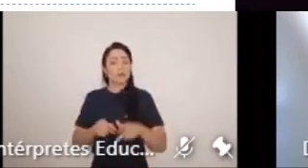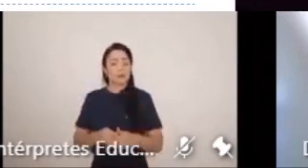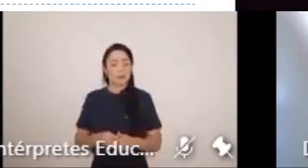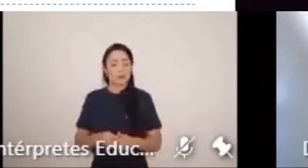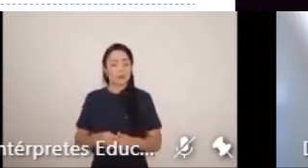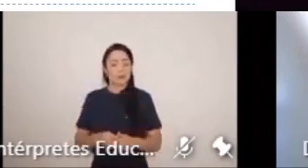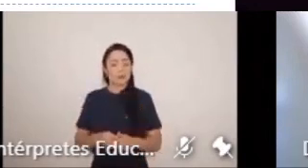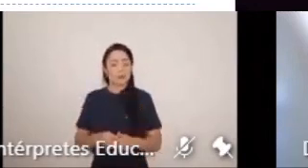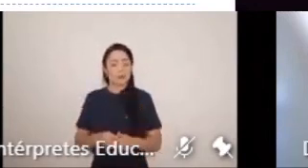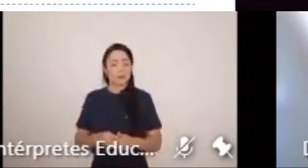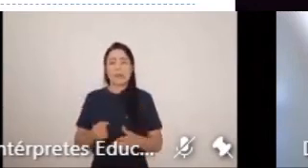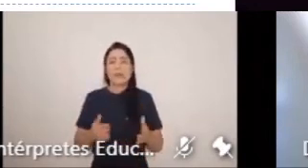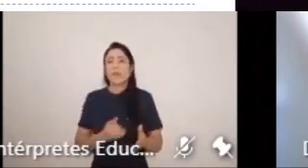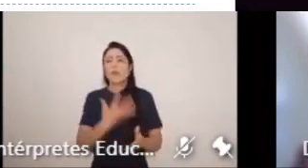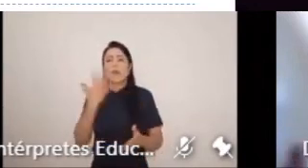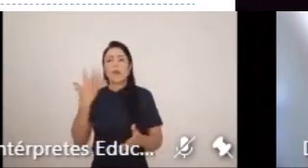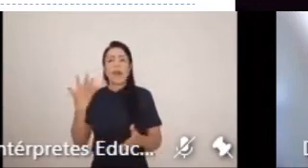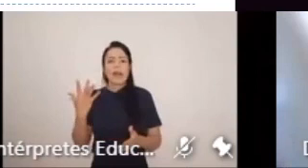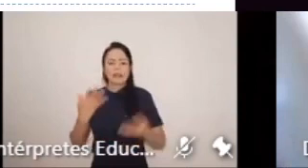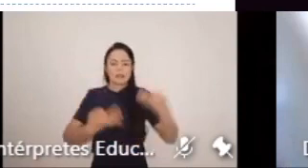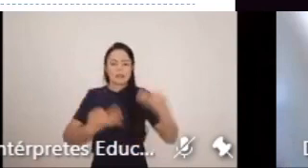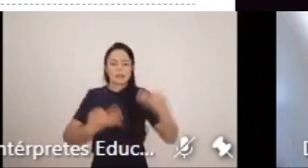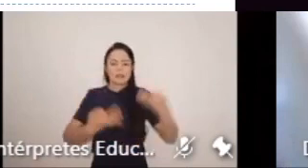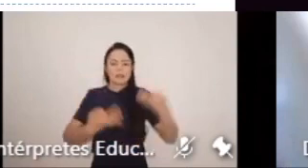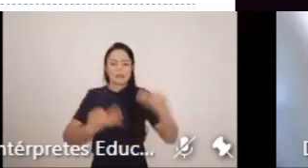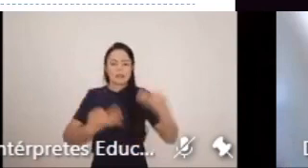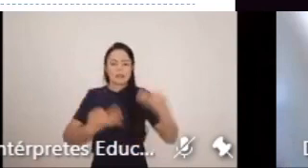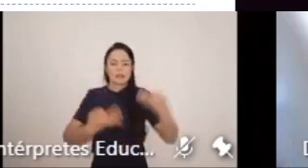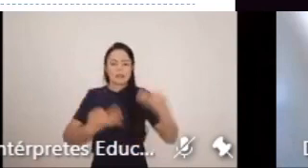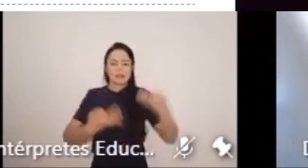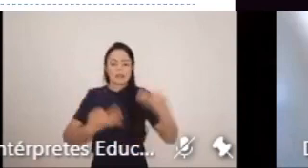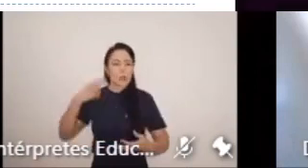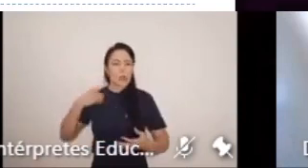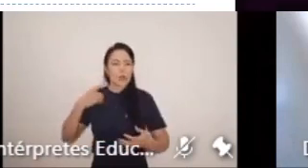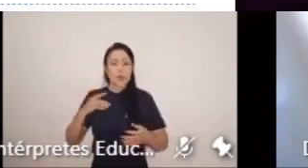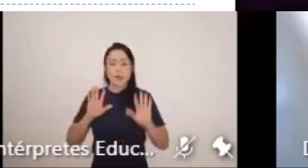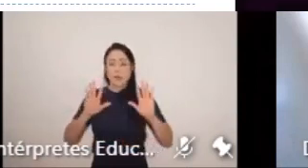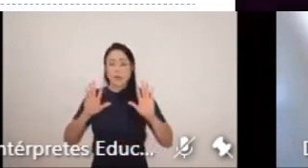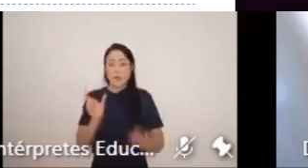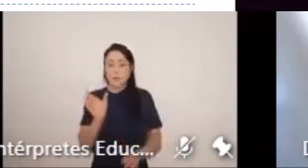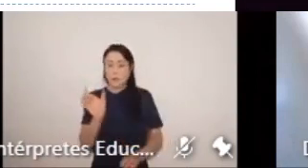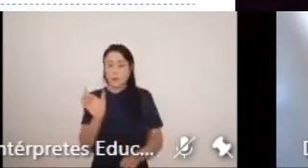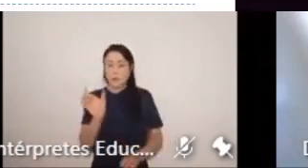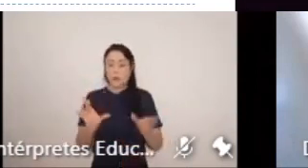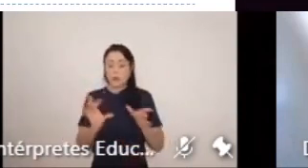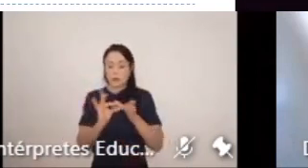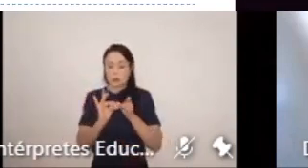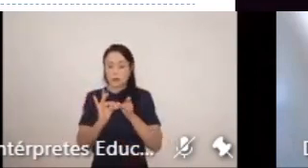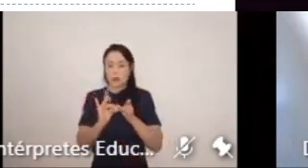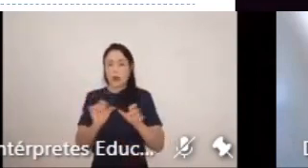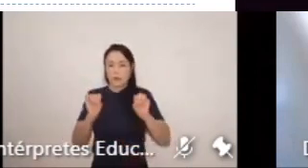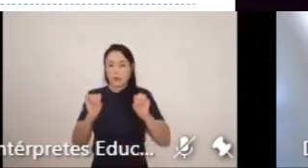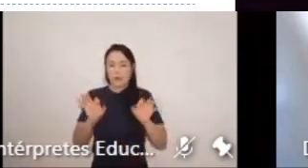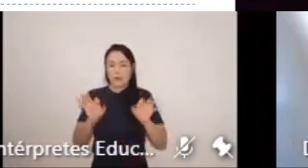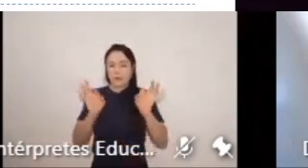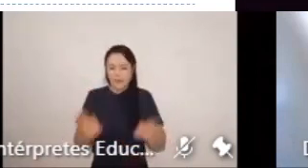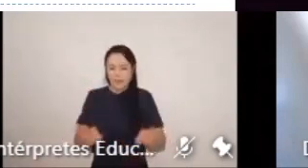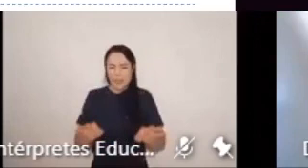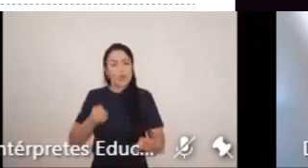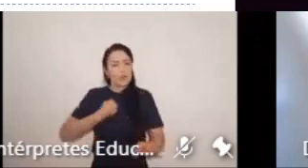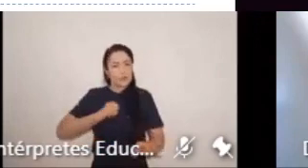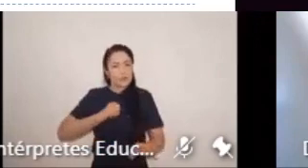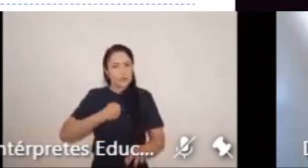quanto foi judicializado por advogados, mas por meio do convênio com a OAB. Então, a gente pode ter certeza que esse número deve ser